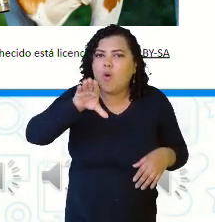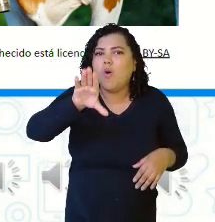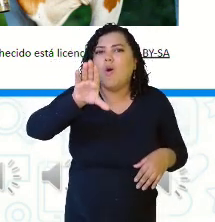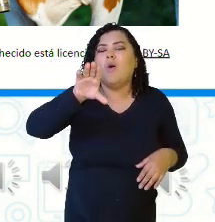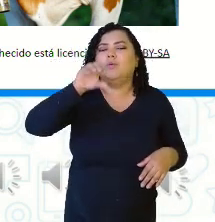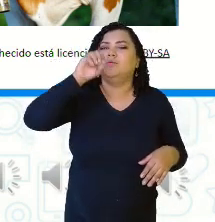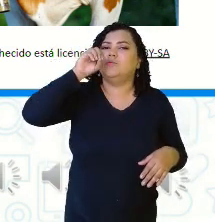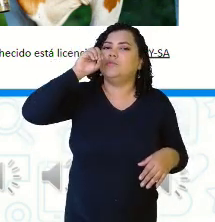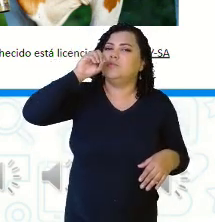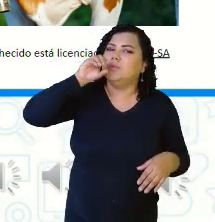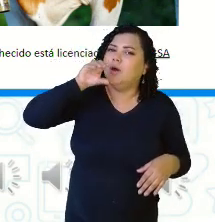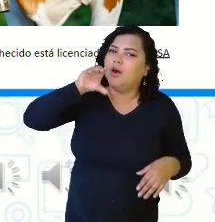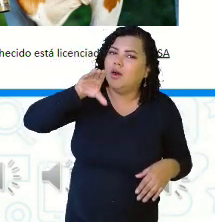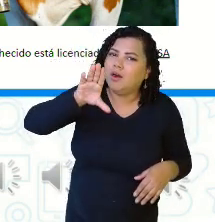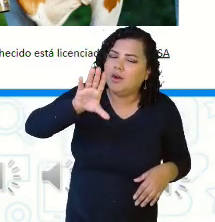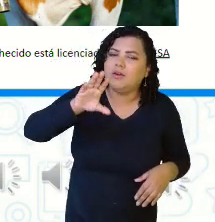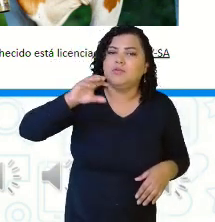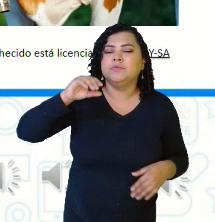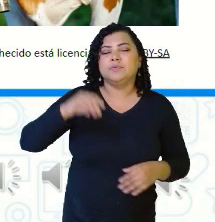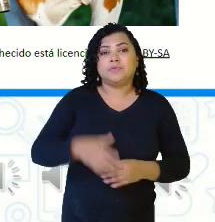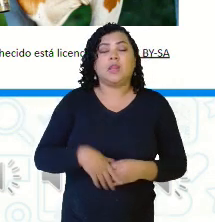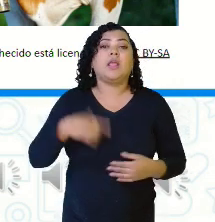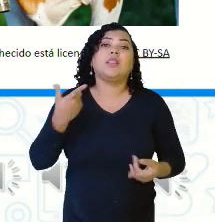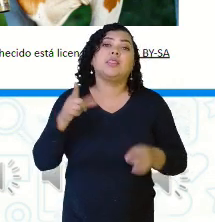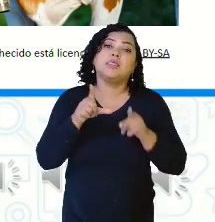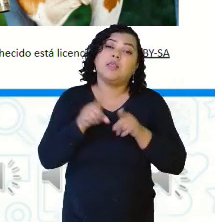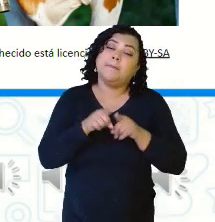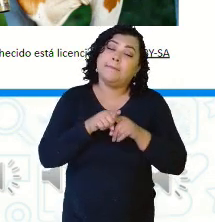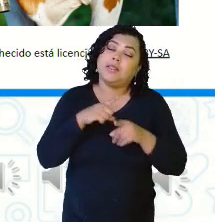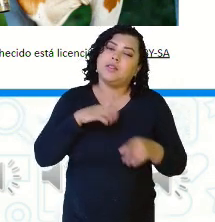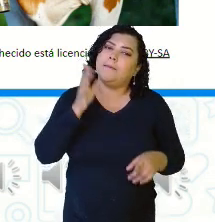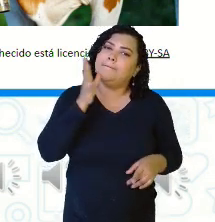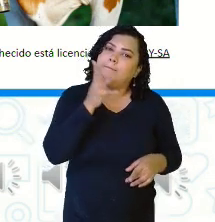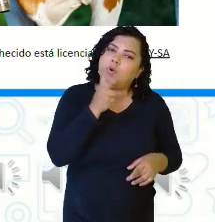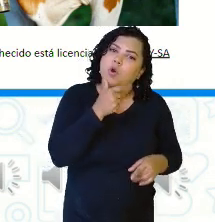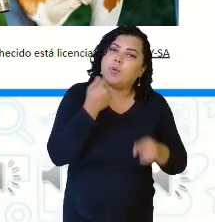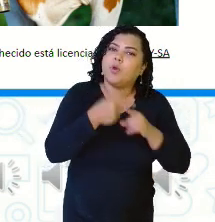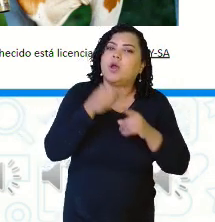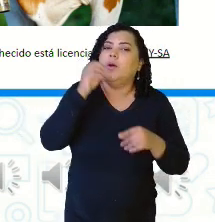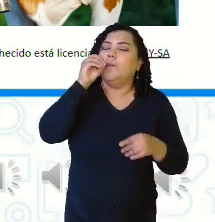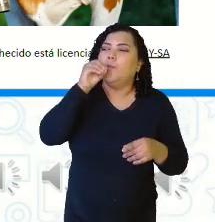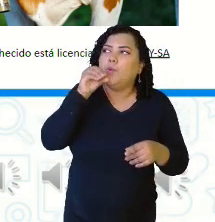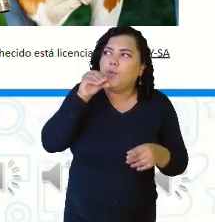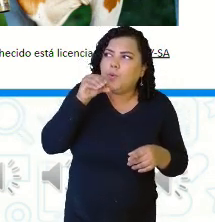boi, e é aquele som também de longa duração, porque ela faz